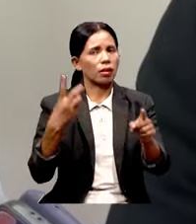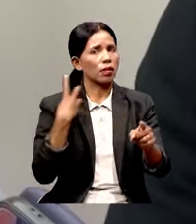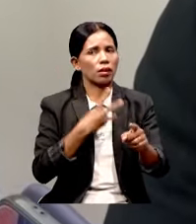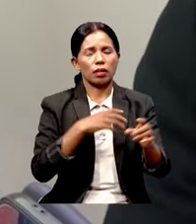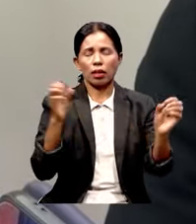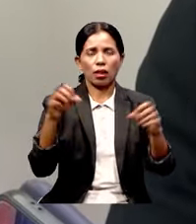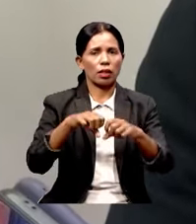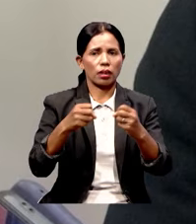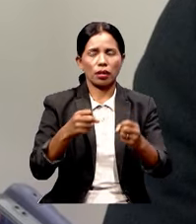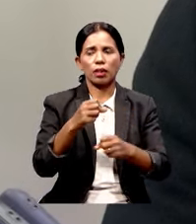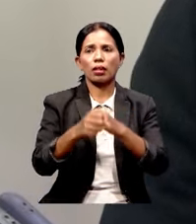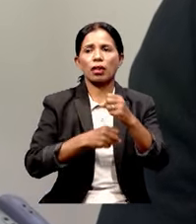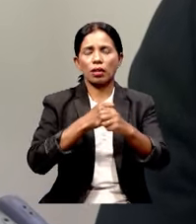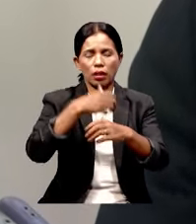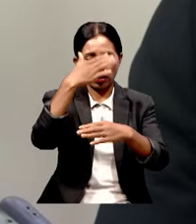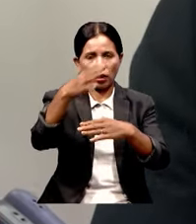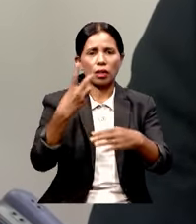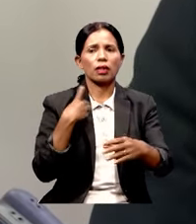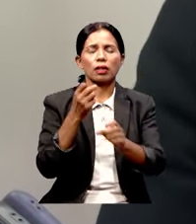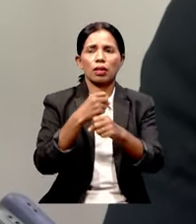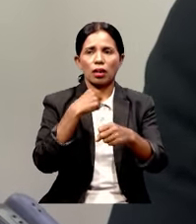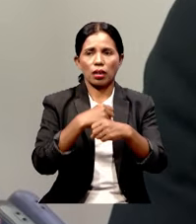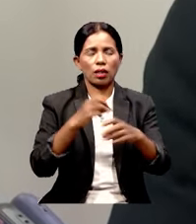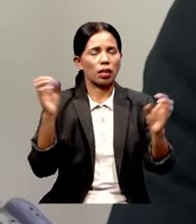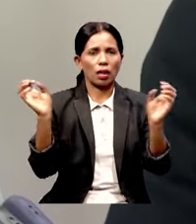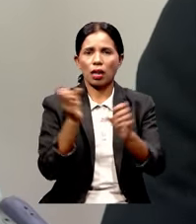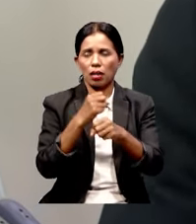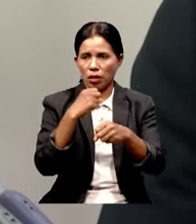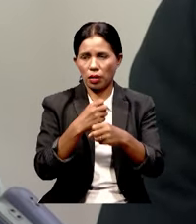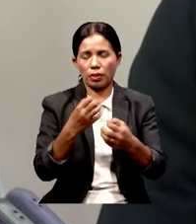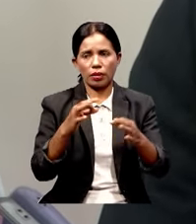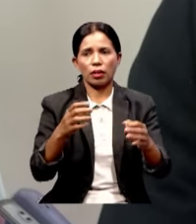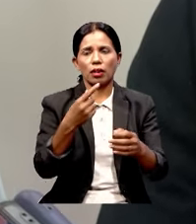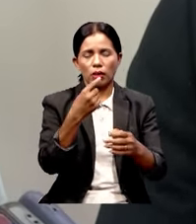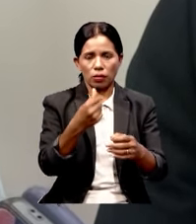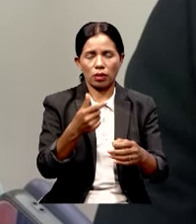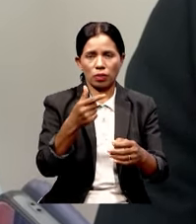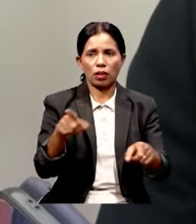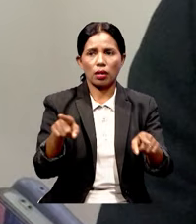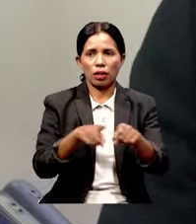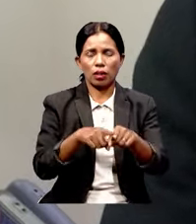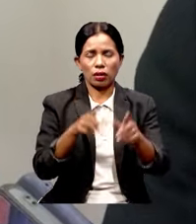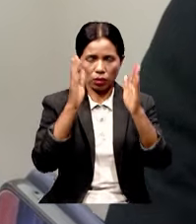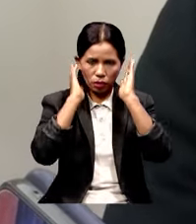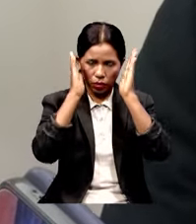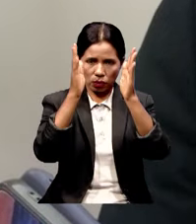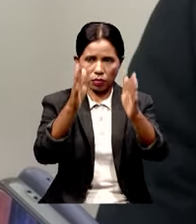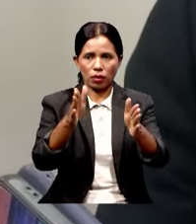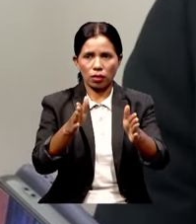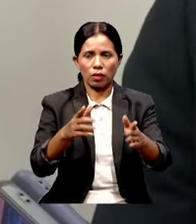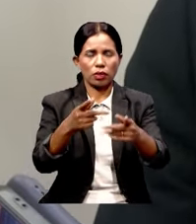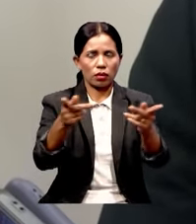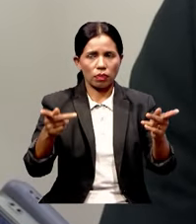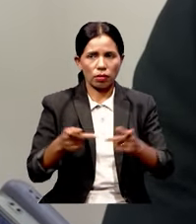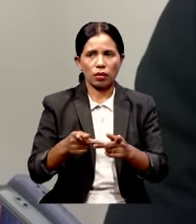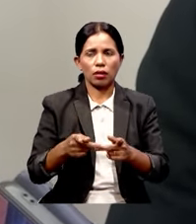hotu kedas mai be ita tina oi ita se halo ita la halo ona ituan hasne mai be ita se concentra ia recinto ida por